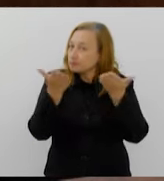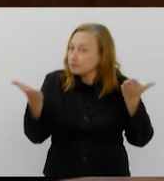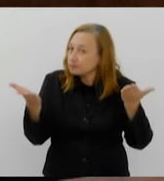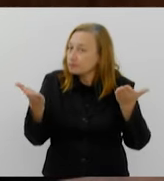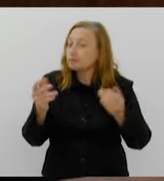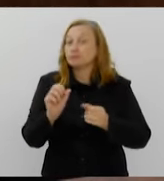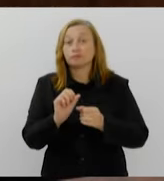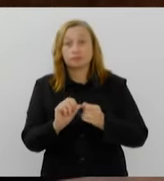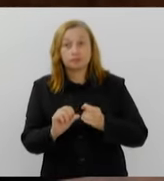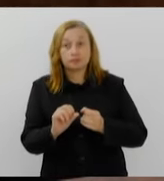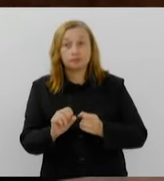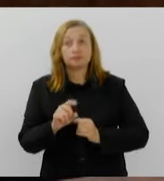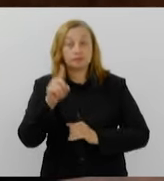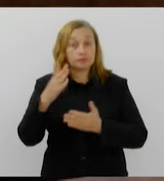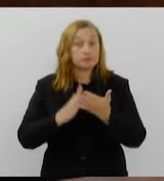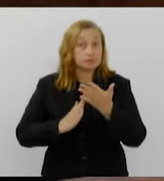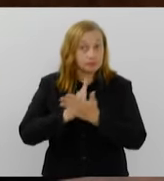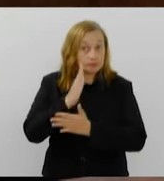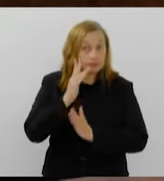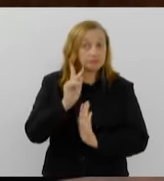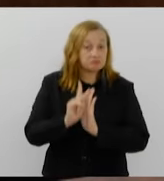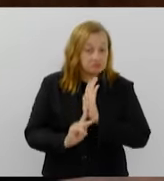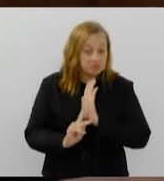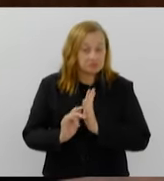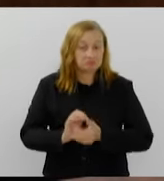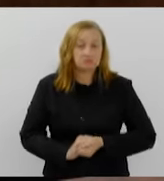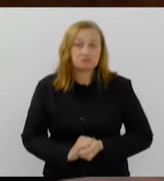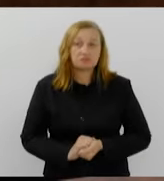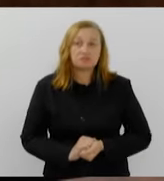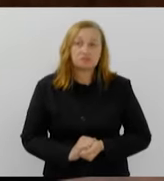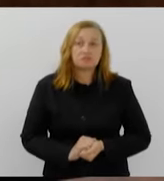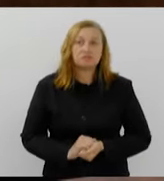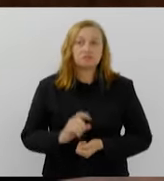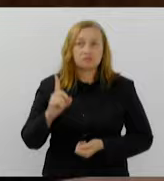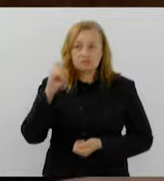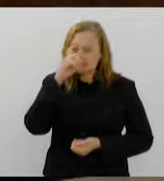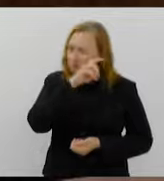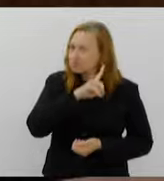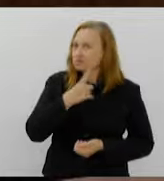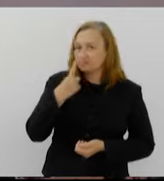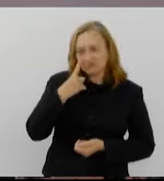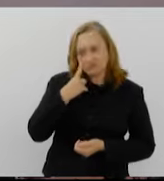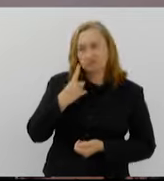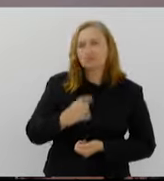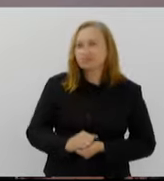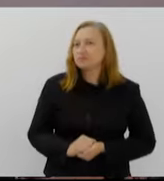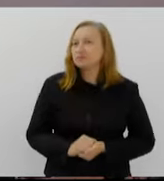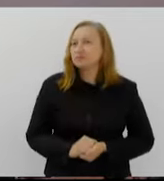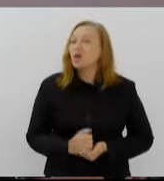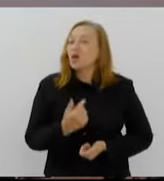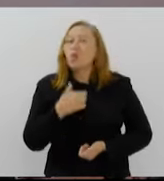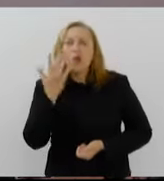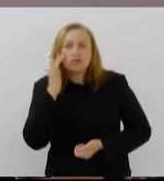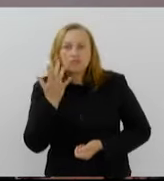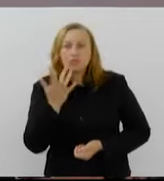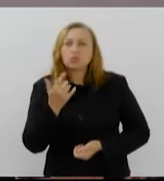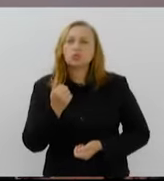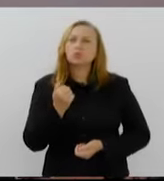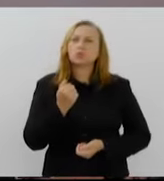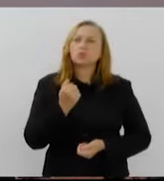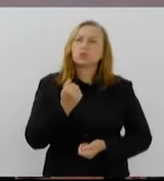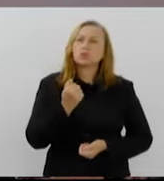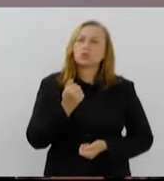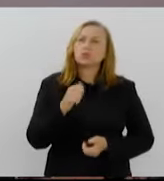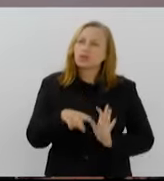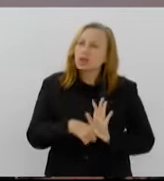fizeram aí na aprovação desse projeto É muito raro ver isso eu ao inclusive